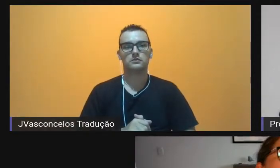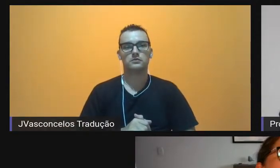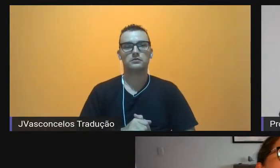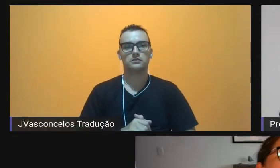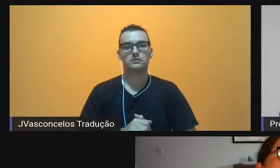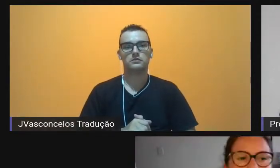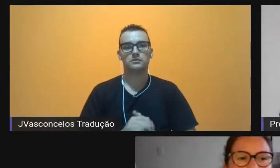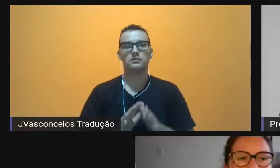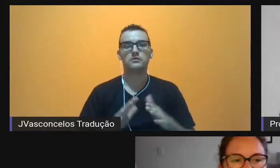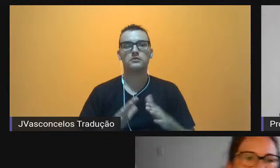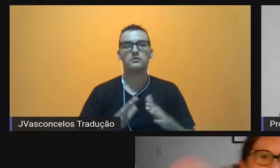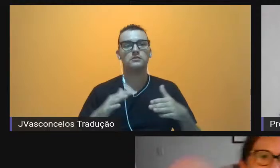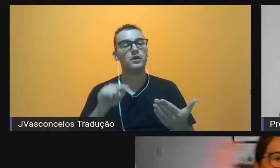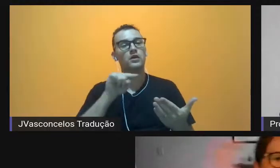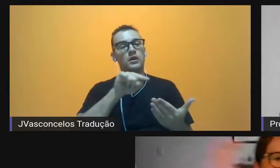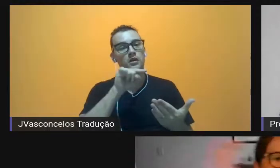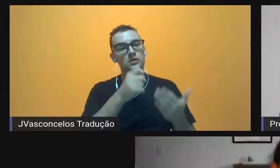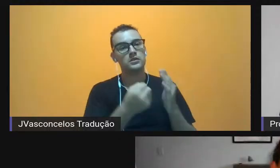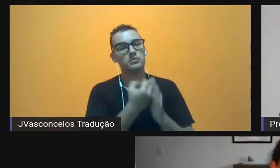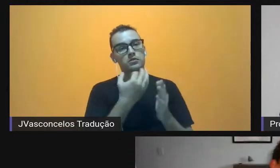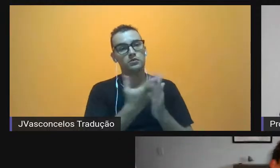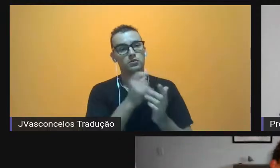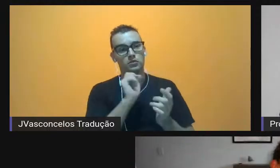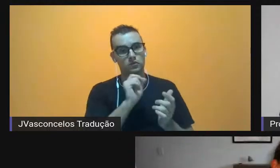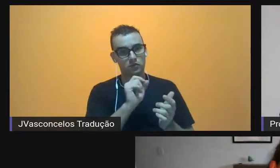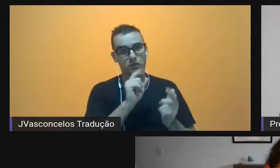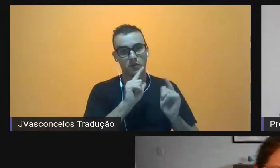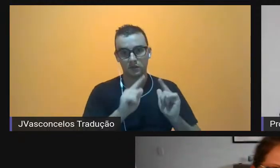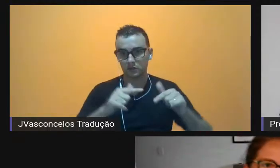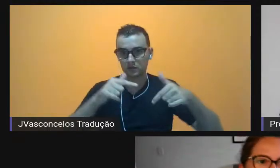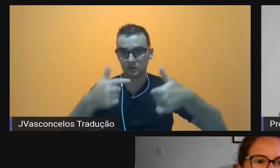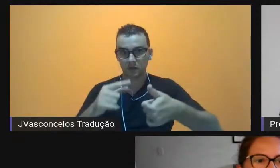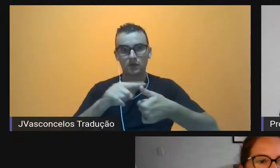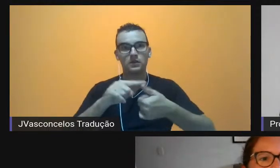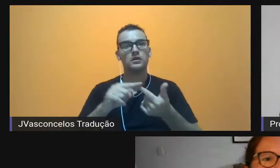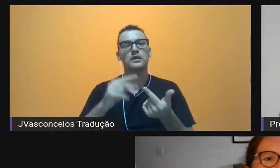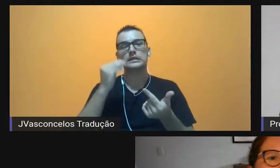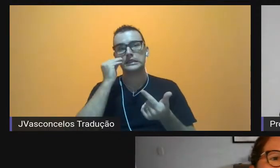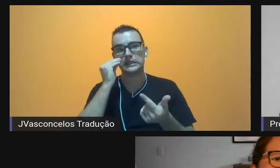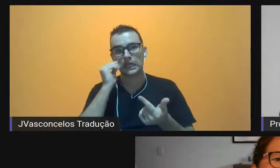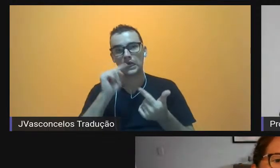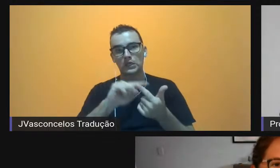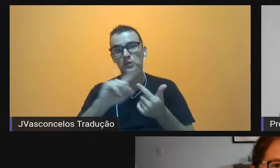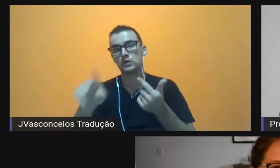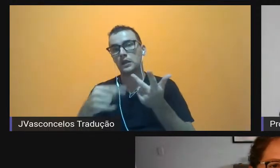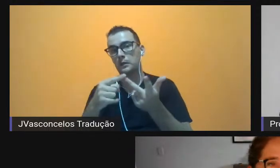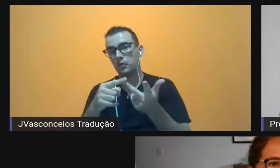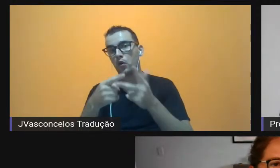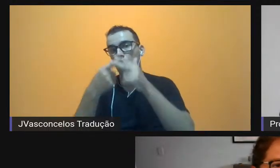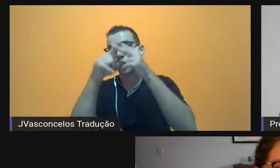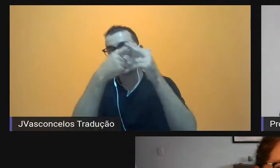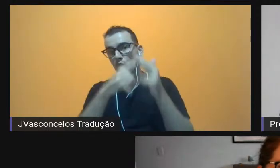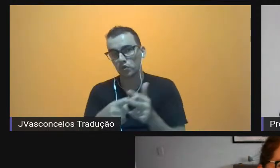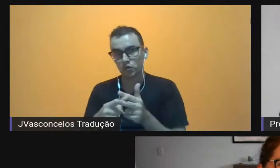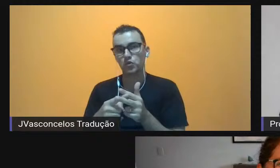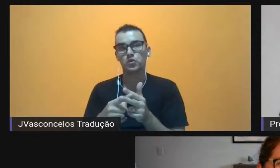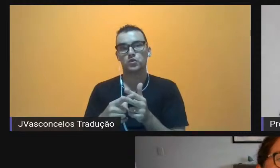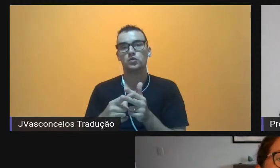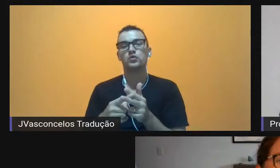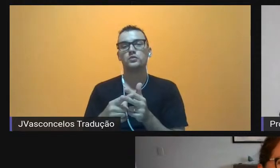Ele seria aplicado, testado e corrigido para poder voltar, né, ao processo, que